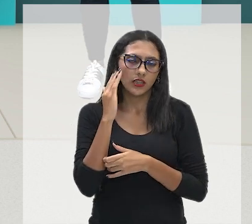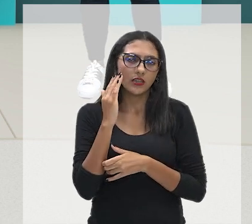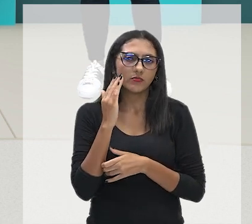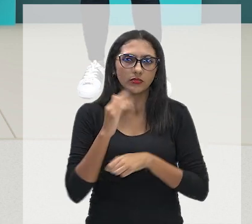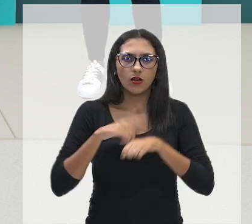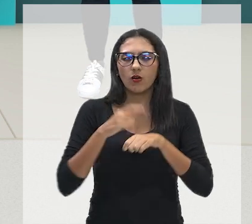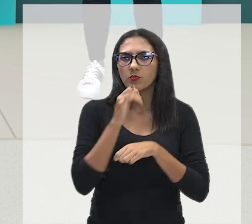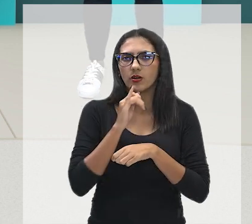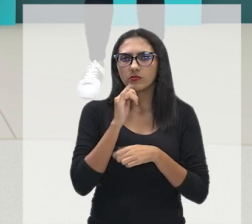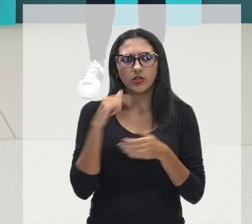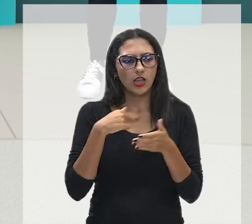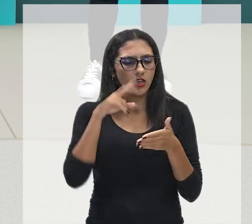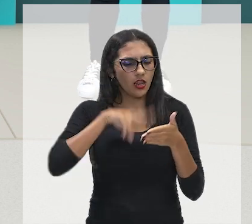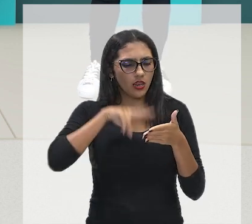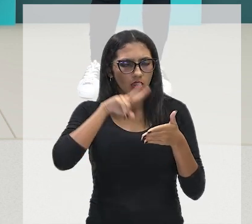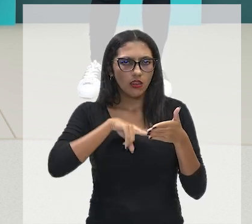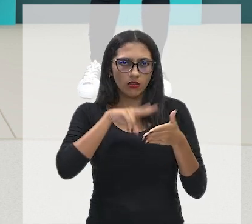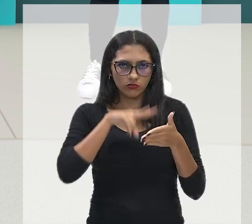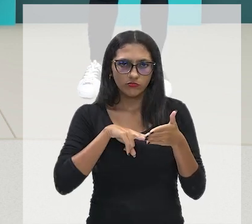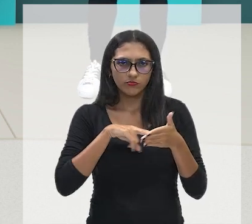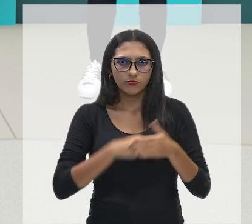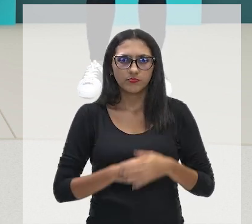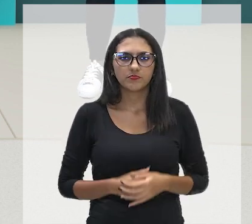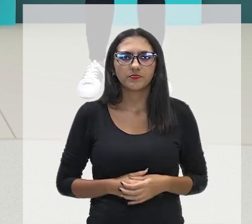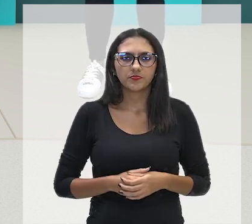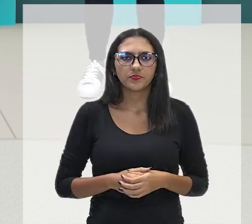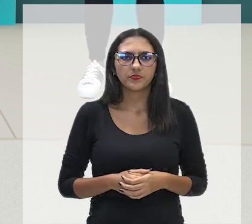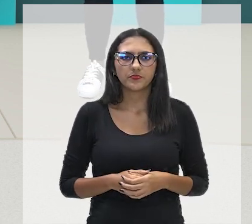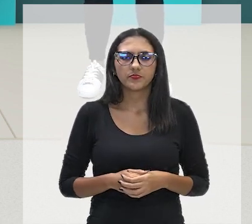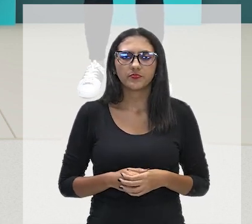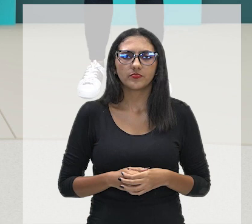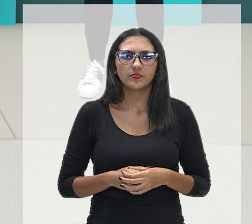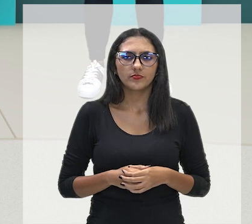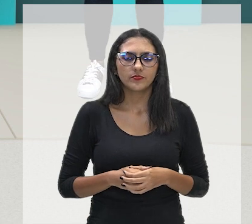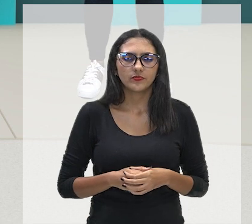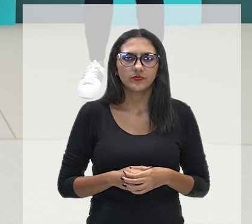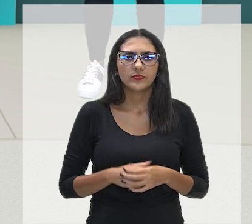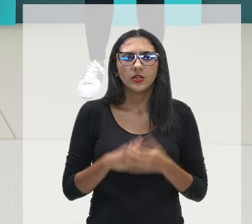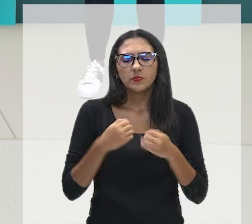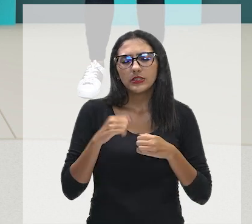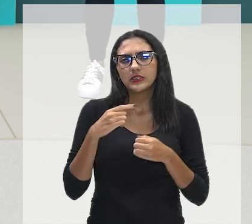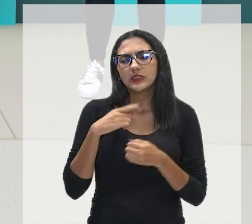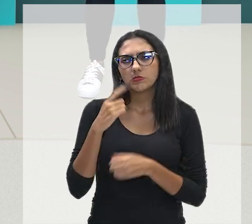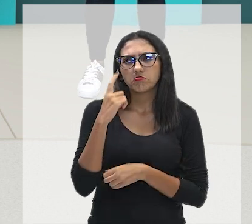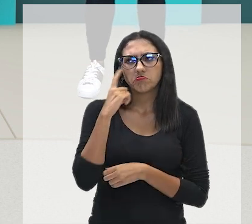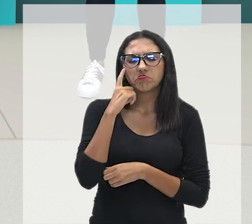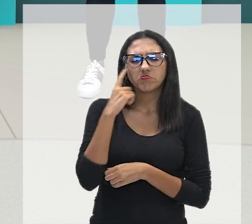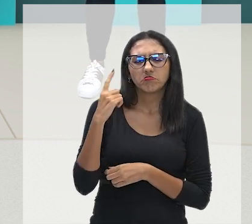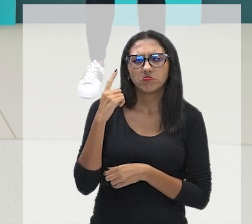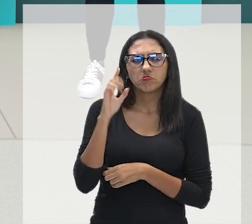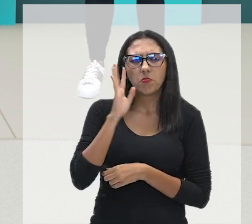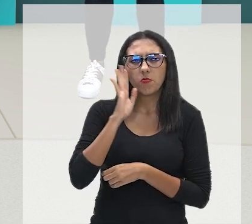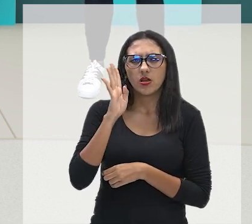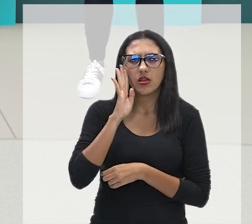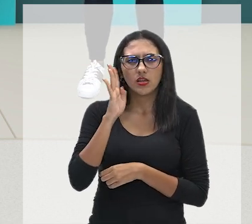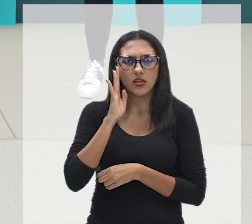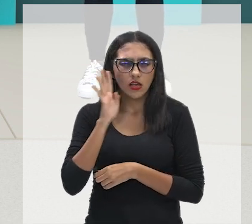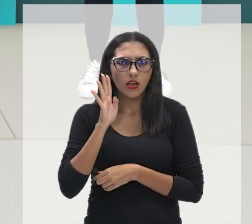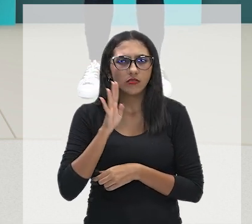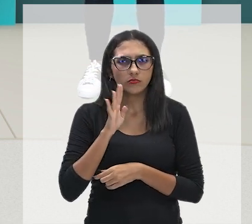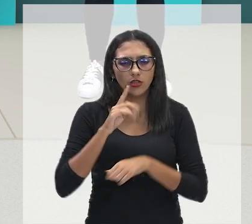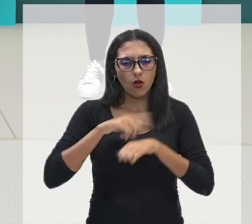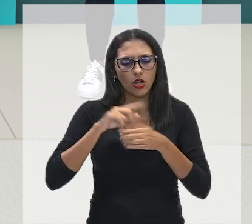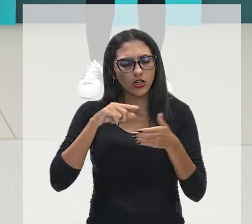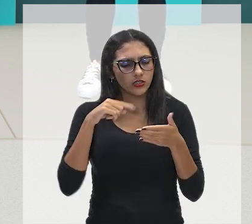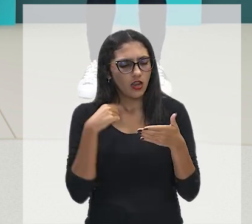leitura, né? Nós precisamos trazer essas reflexões à tona na hora de ler e interpretar